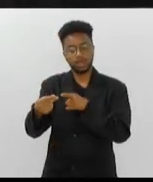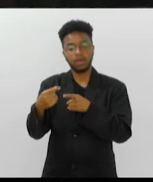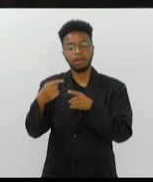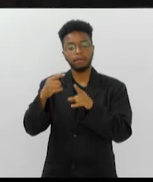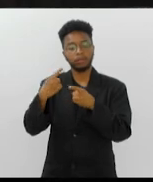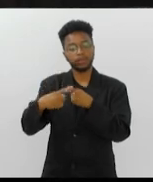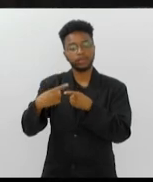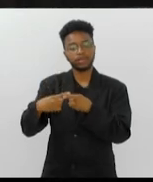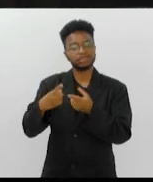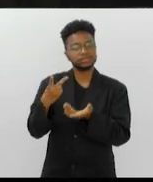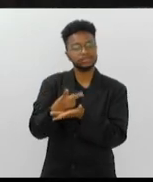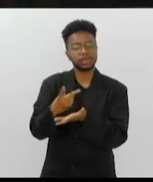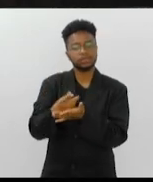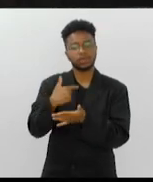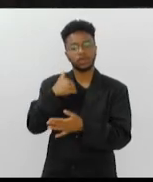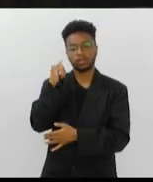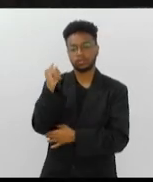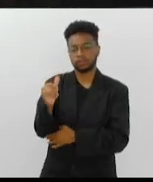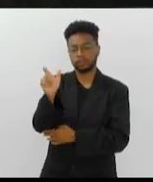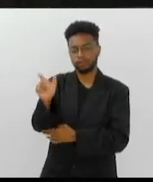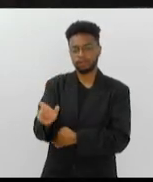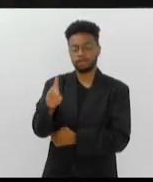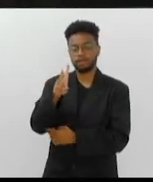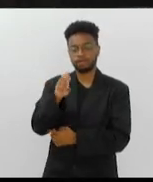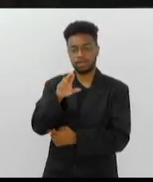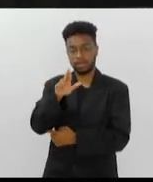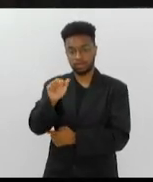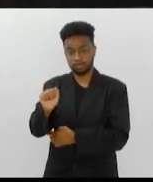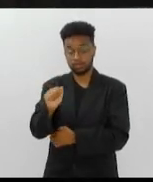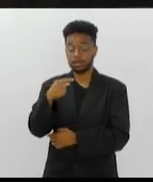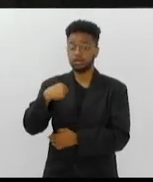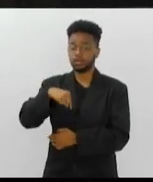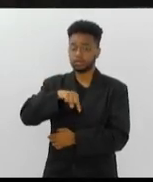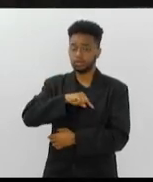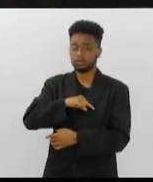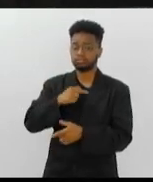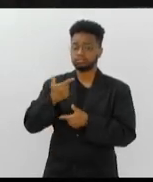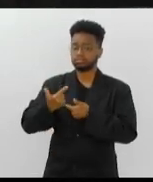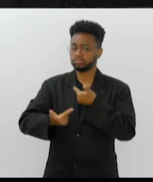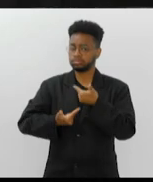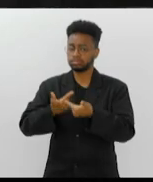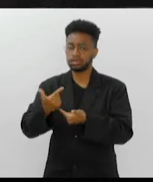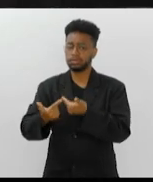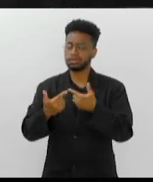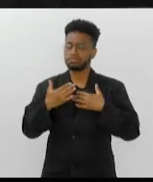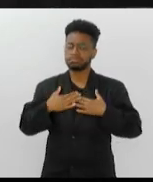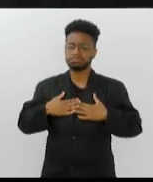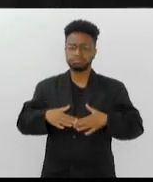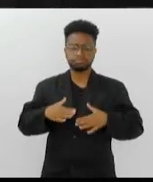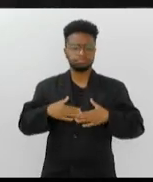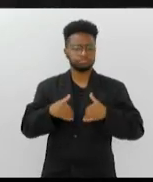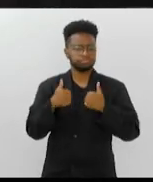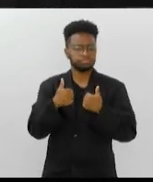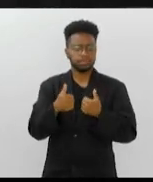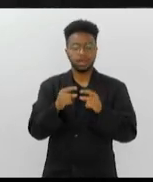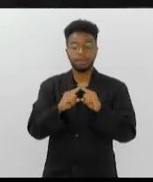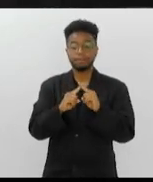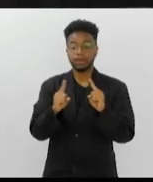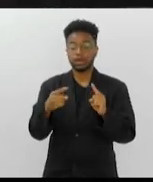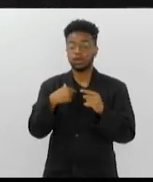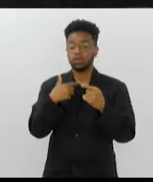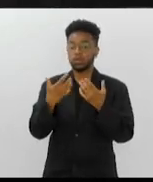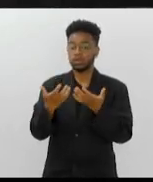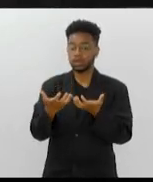momento, eu dizia a Vera, nós vamos trabalhar com muita tranquilidade, mas quero